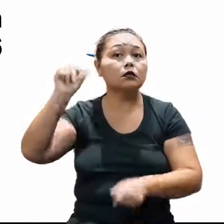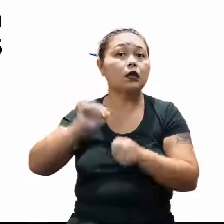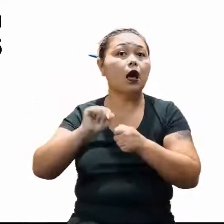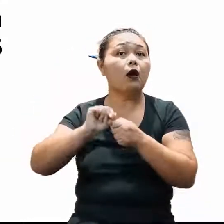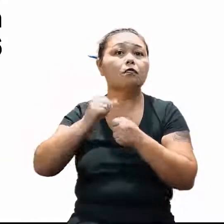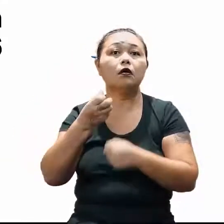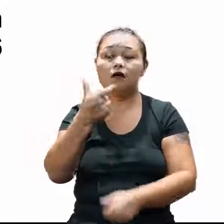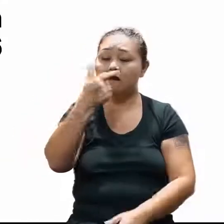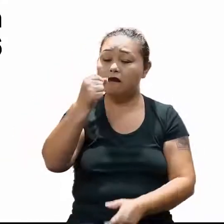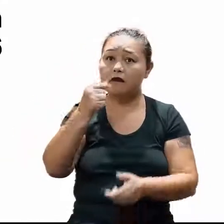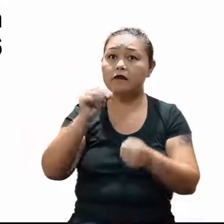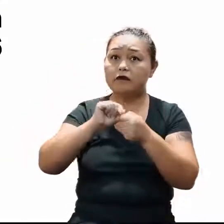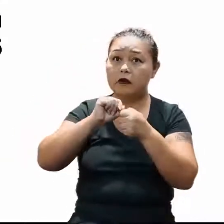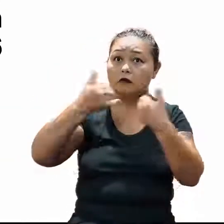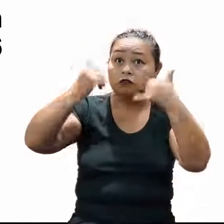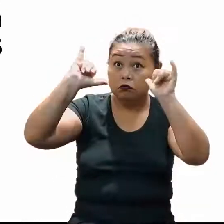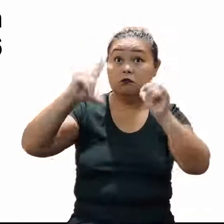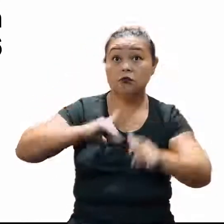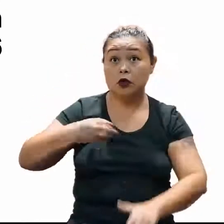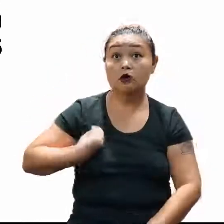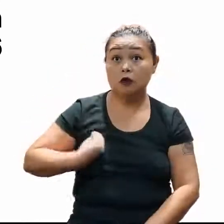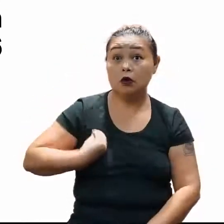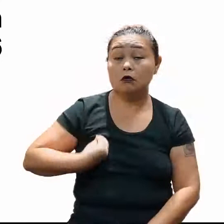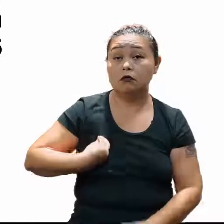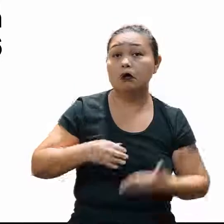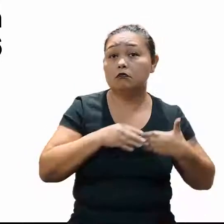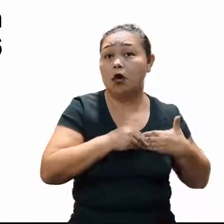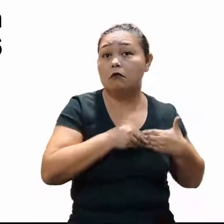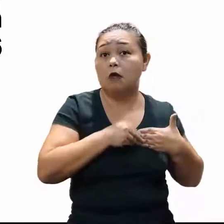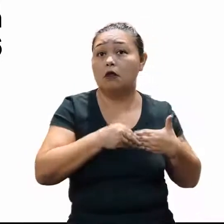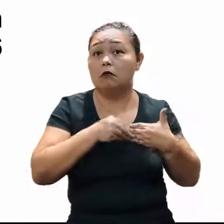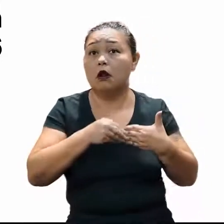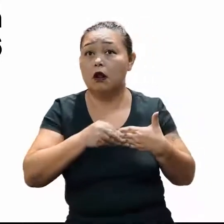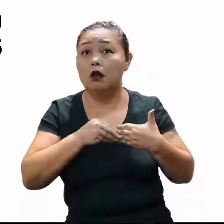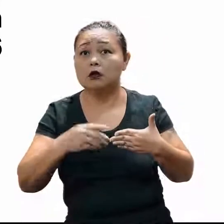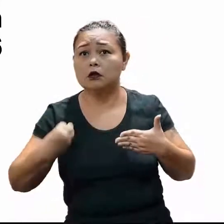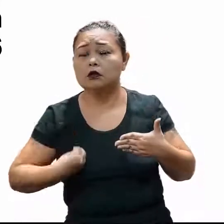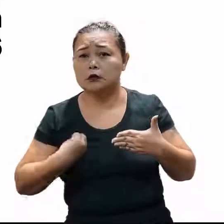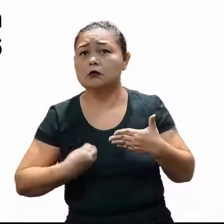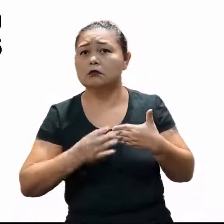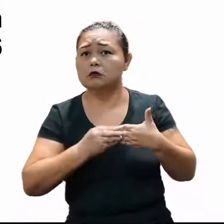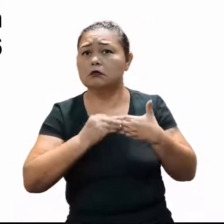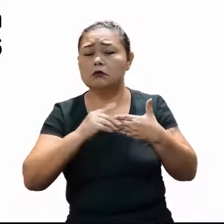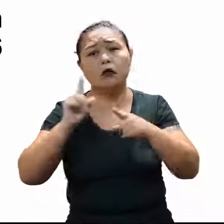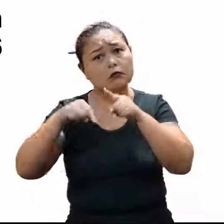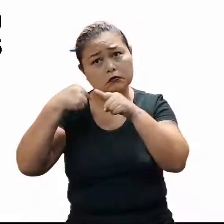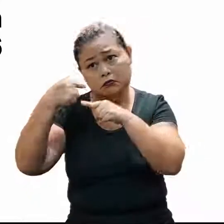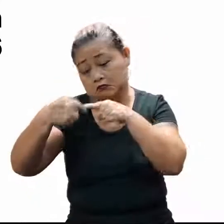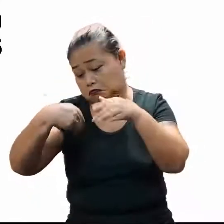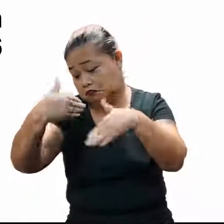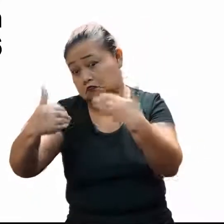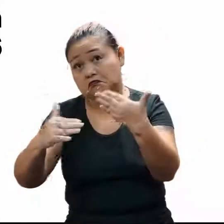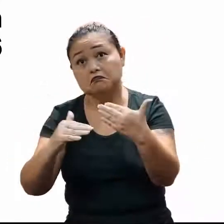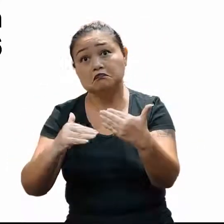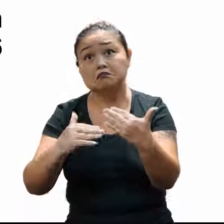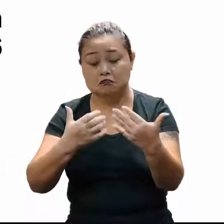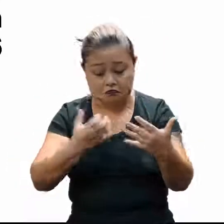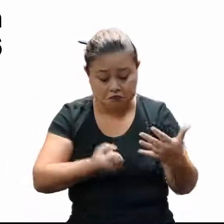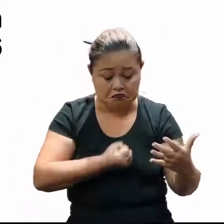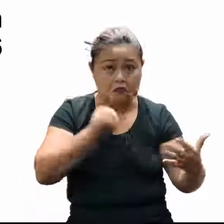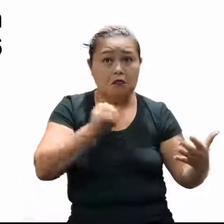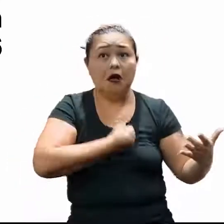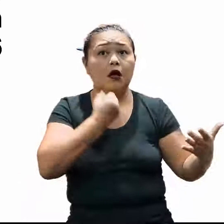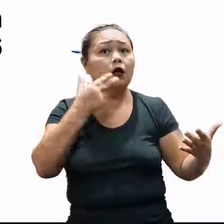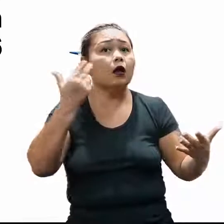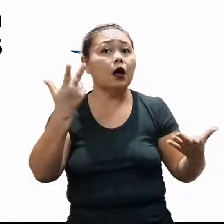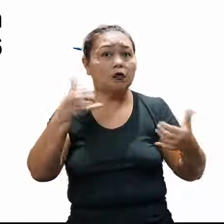20 bois de corte. O boi tinha que ir vivo, né? Que eles não tinham onde armazenar. Aí eles levavam o boi vivo e no meio do caminho eles iam